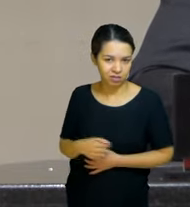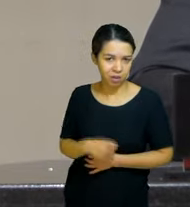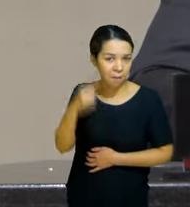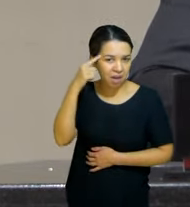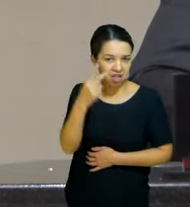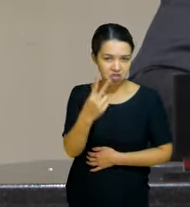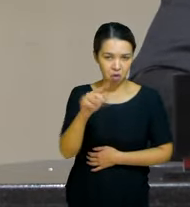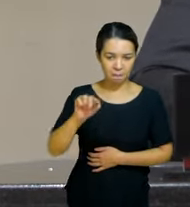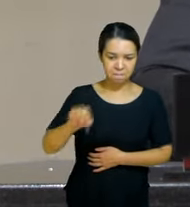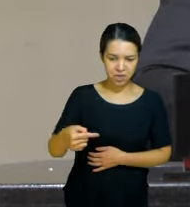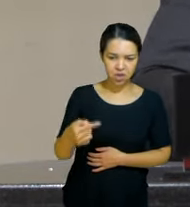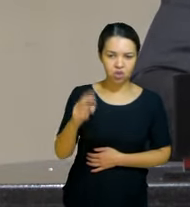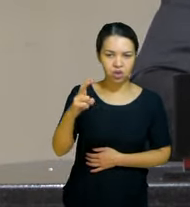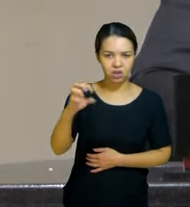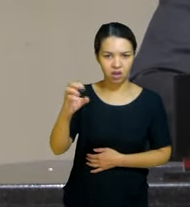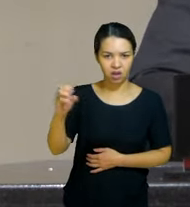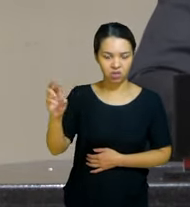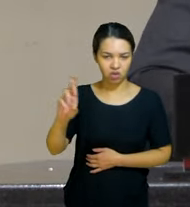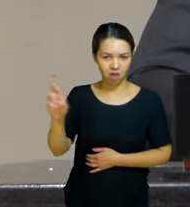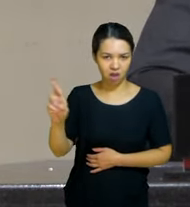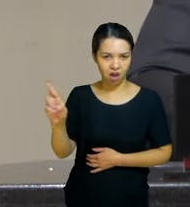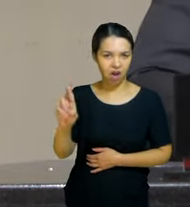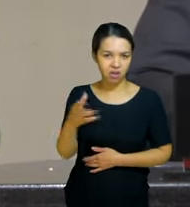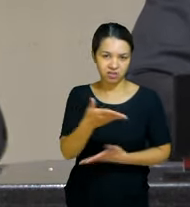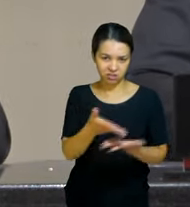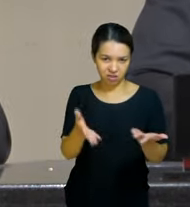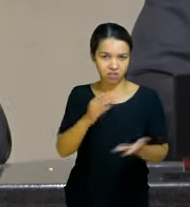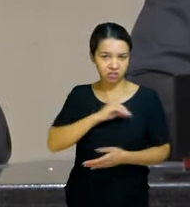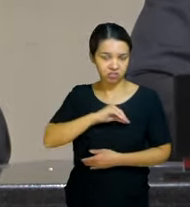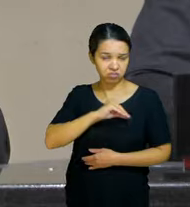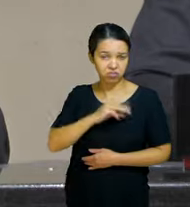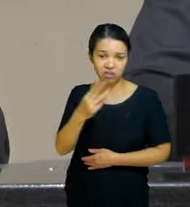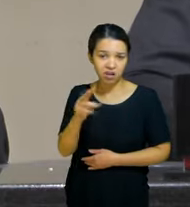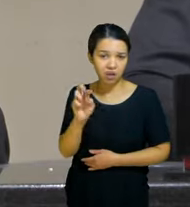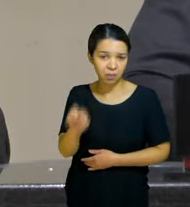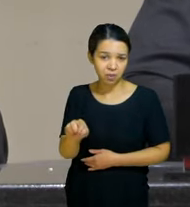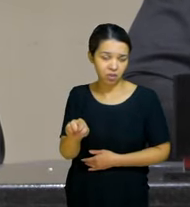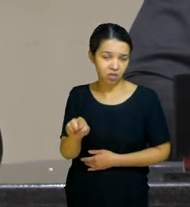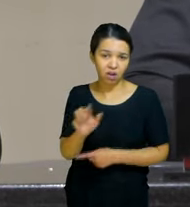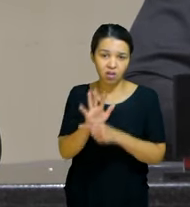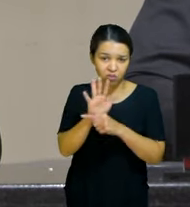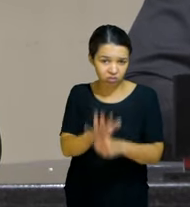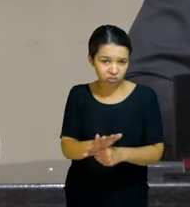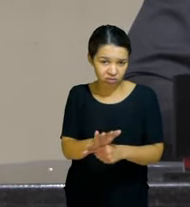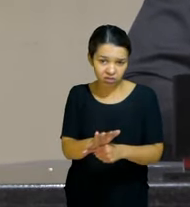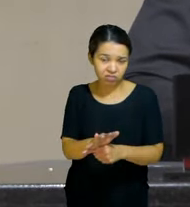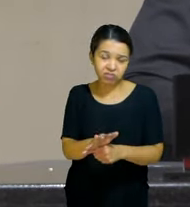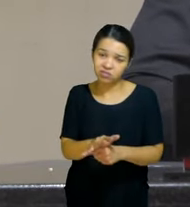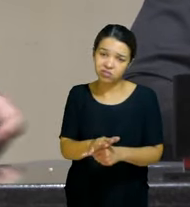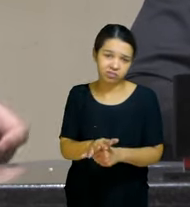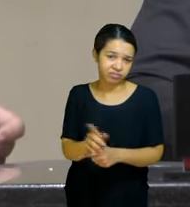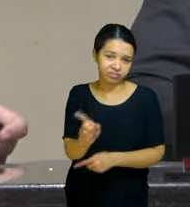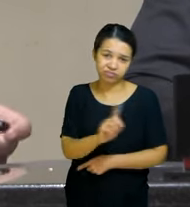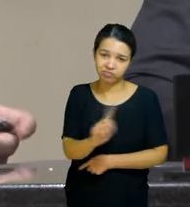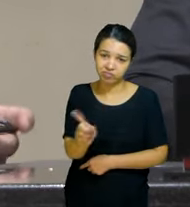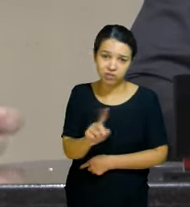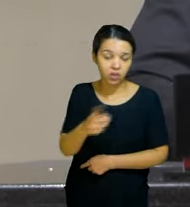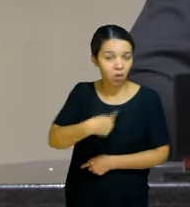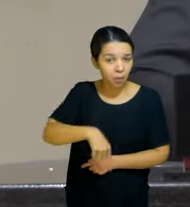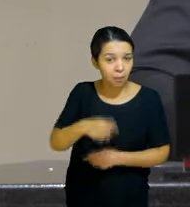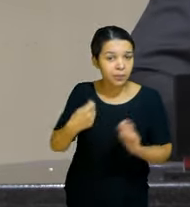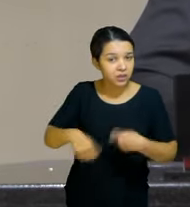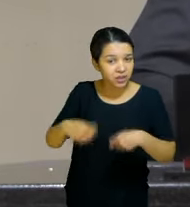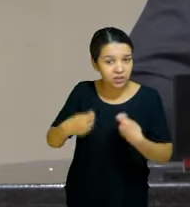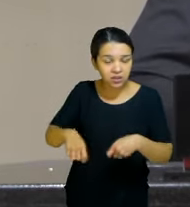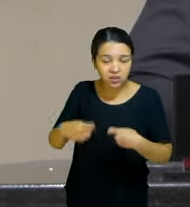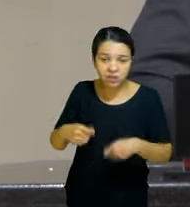R$ 2.500, que hoje acho que a maioria lá tem R$ 2.500, R$ 3.000, vai resolver, que não vai, gente. Nós temos que achar soluções. Eu